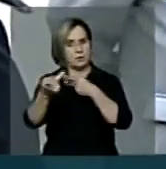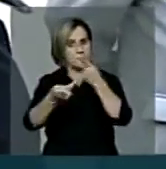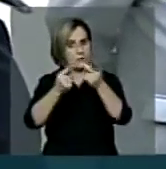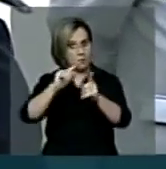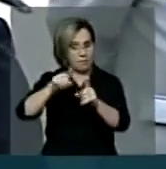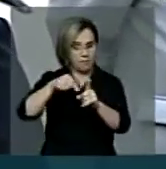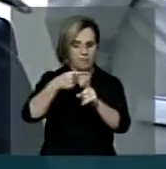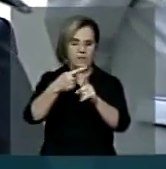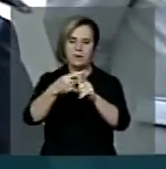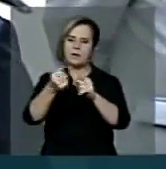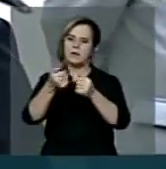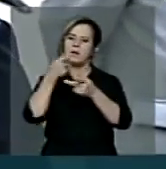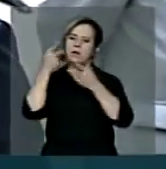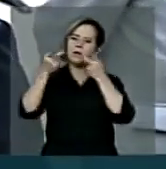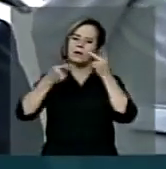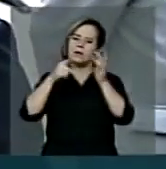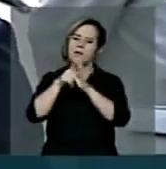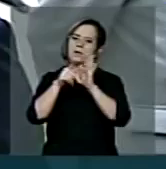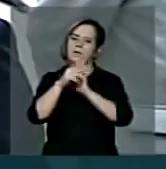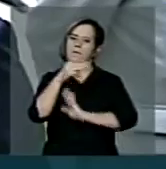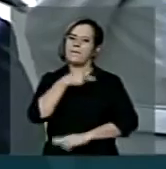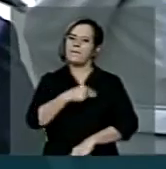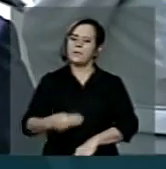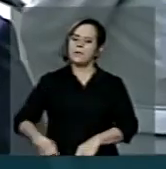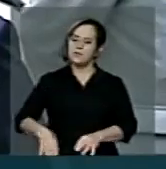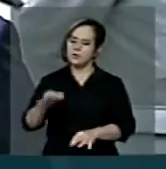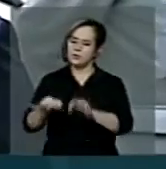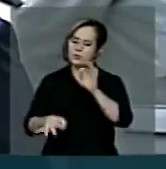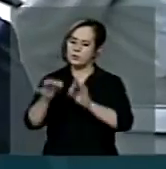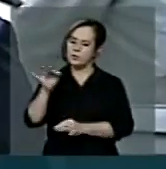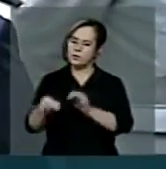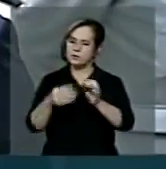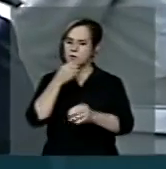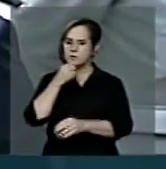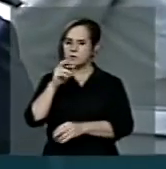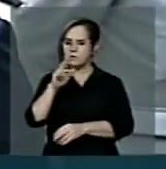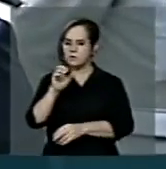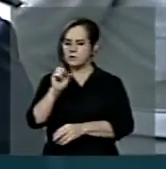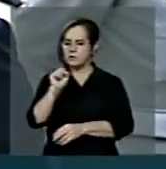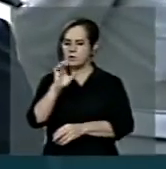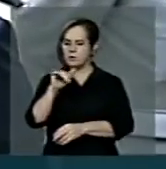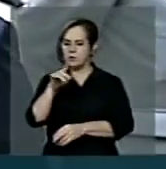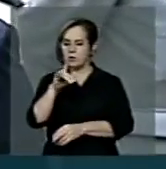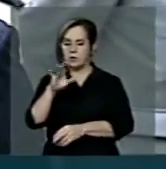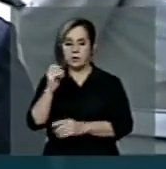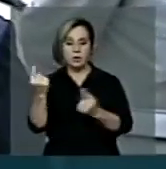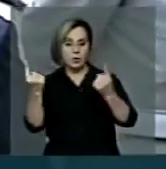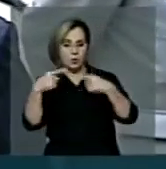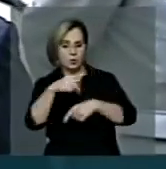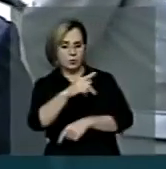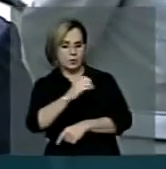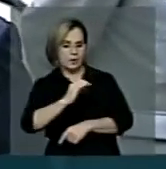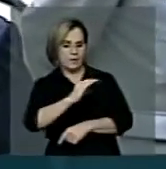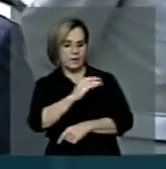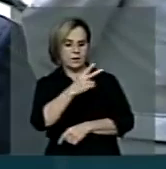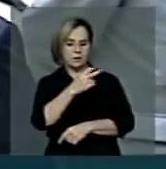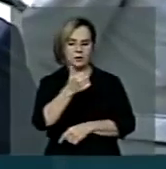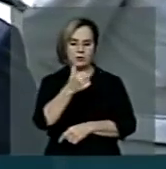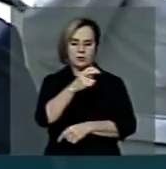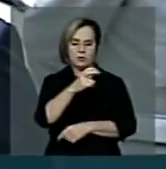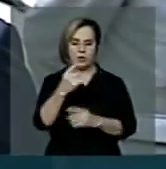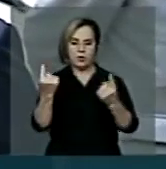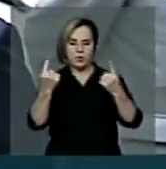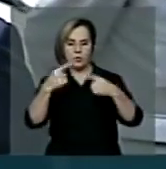a manifestação do ministro da Justiça, recente, contra a PEC 215, tanto pela inconstitucionalidade formal